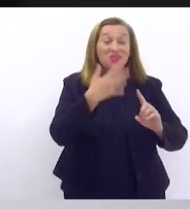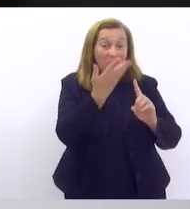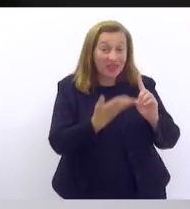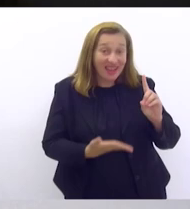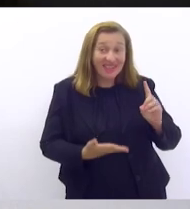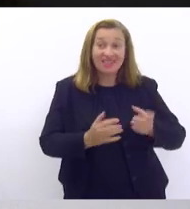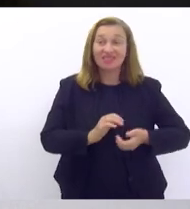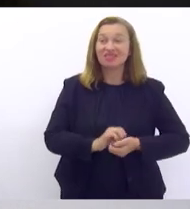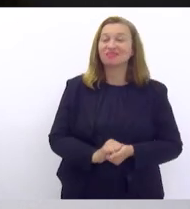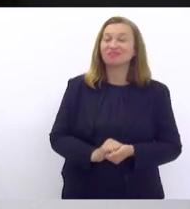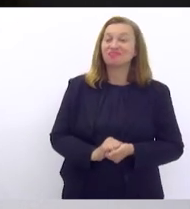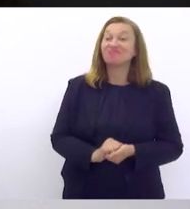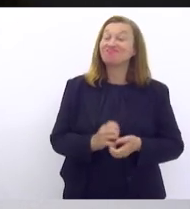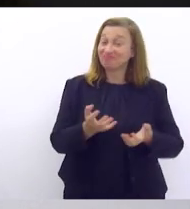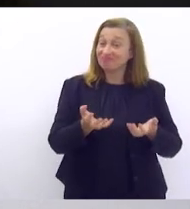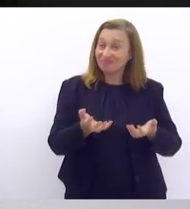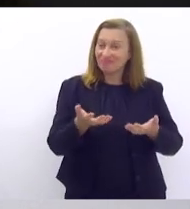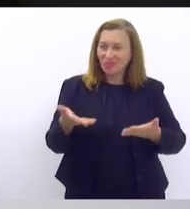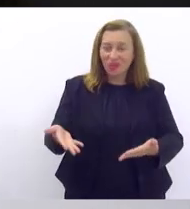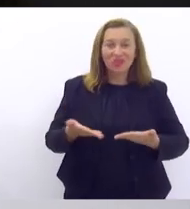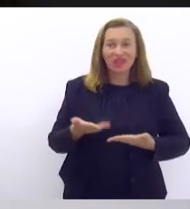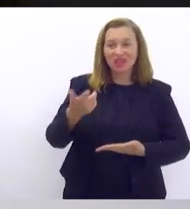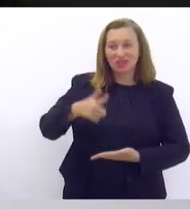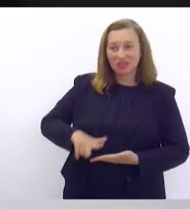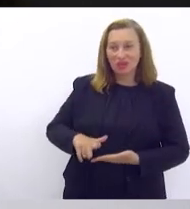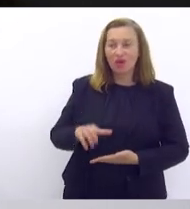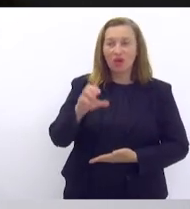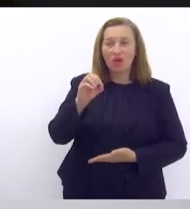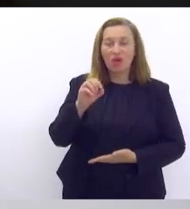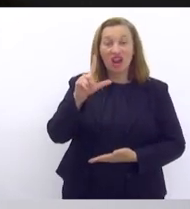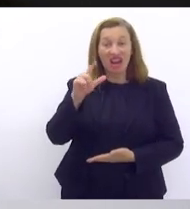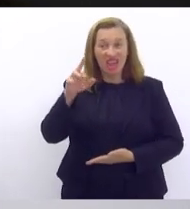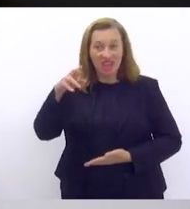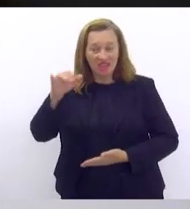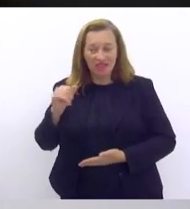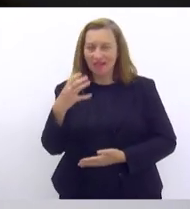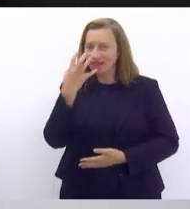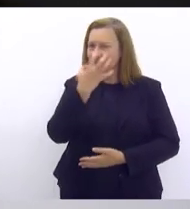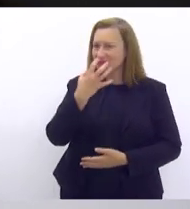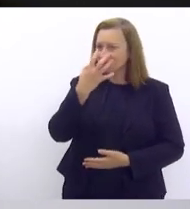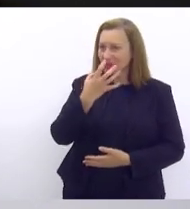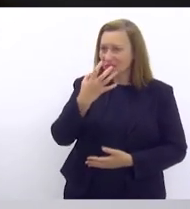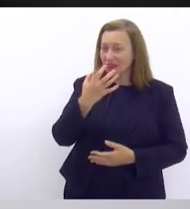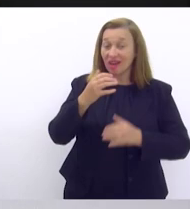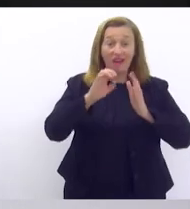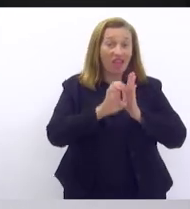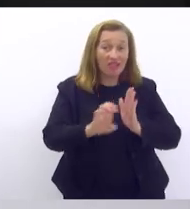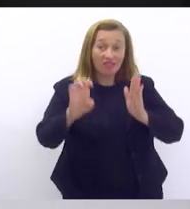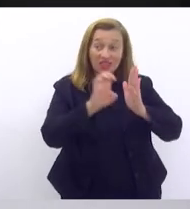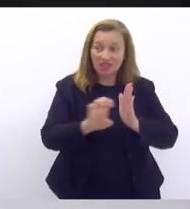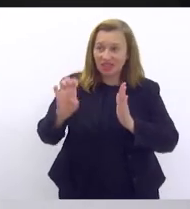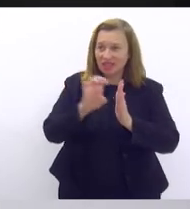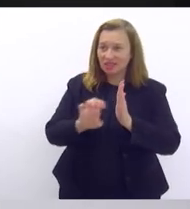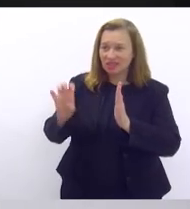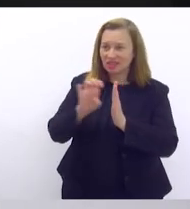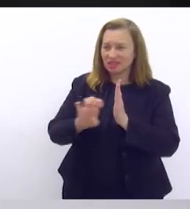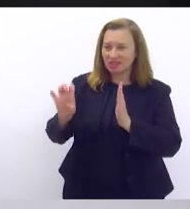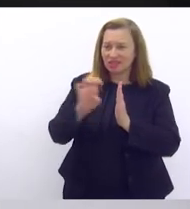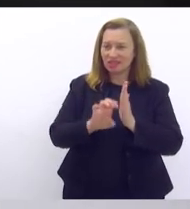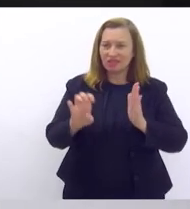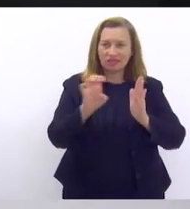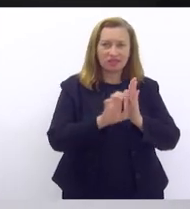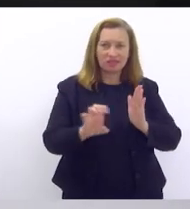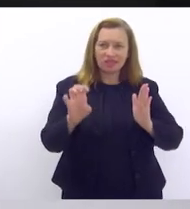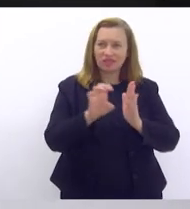homenagens. A gente quer convidar mais uma vez a Olívia, nossa querida cantora, evangelizadora, para nos